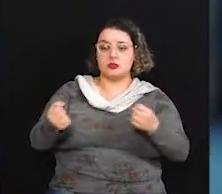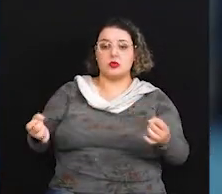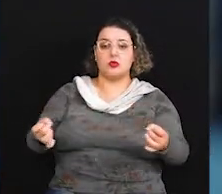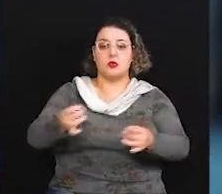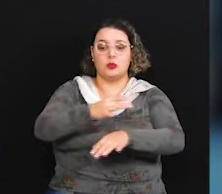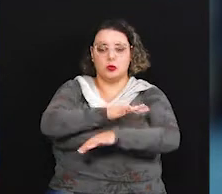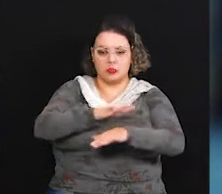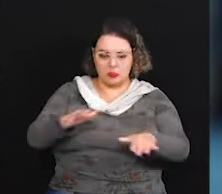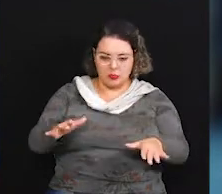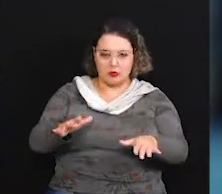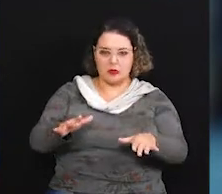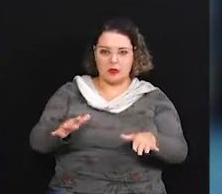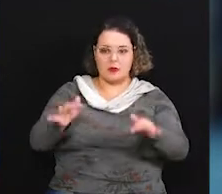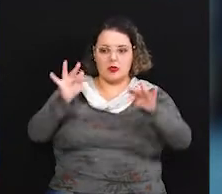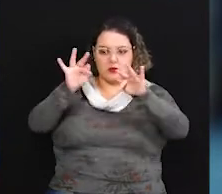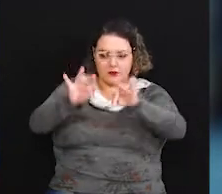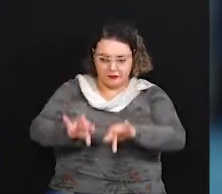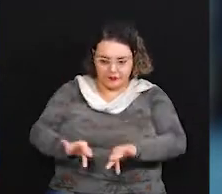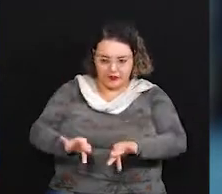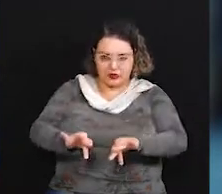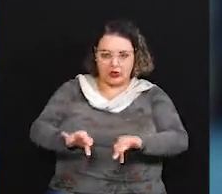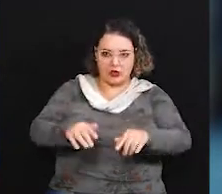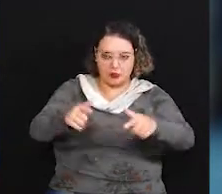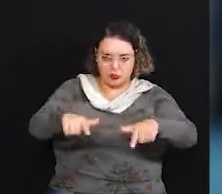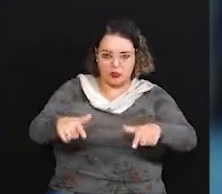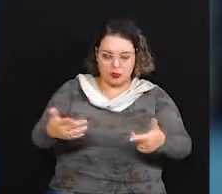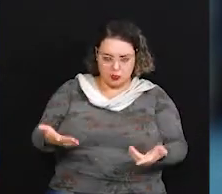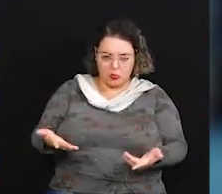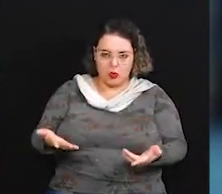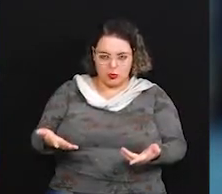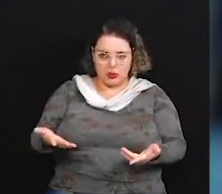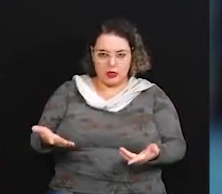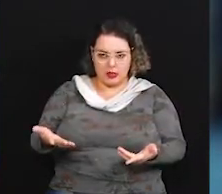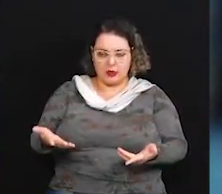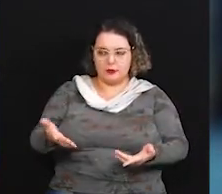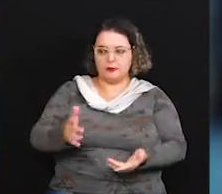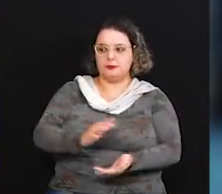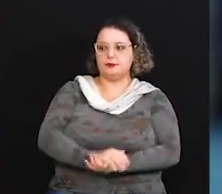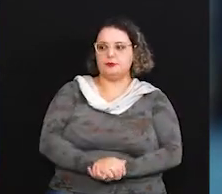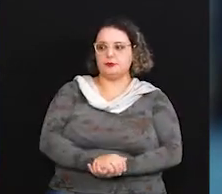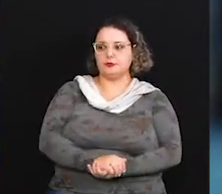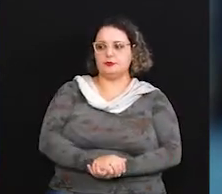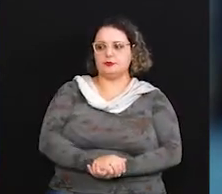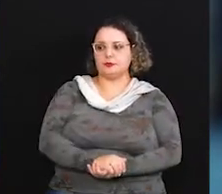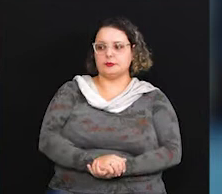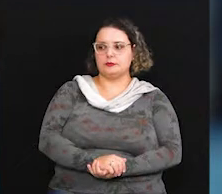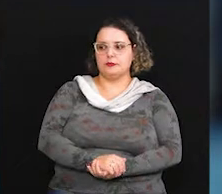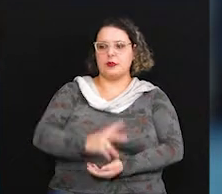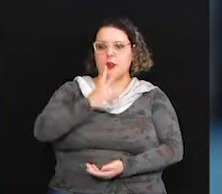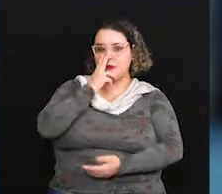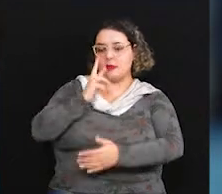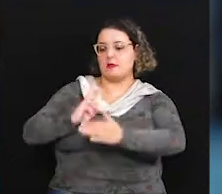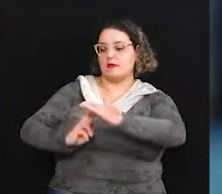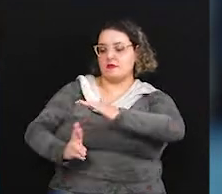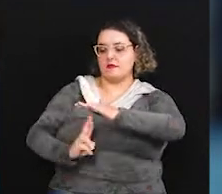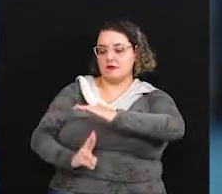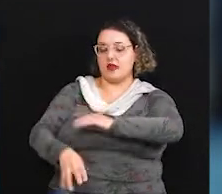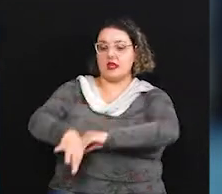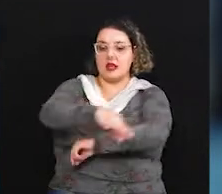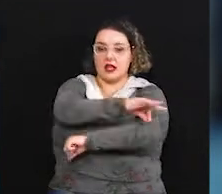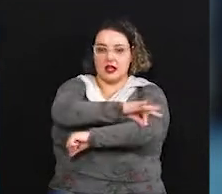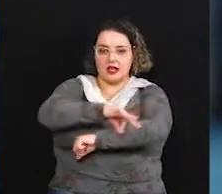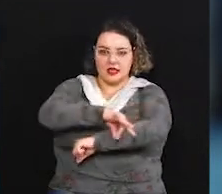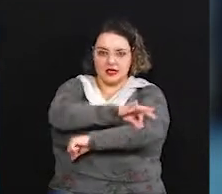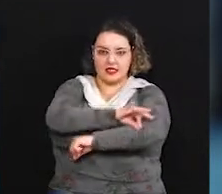e o acabamento do prédio, tal como se fosse uma dessas feiras arquitetônicas, né,